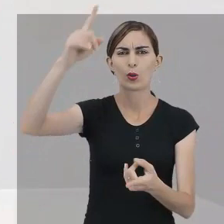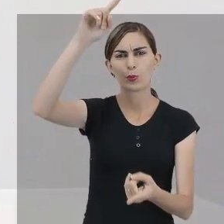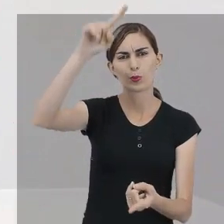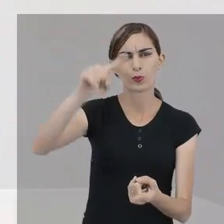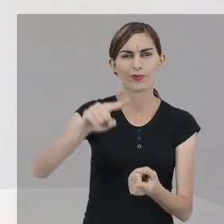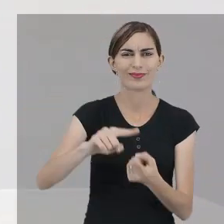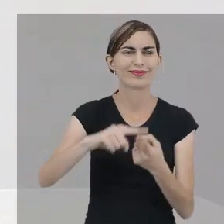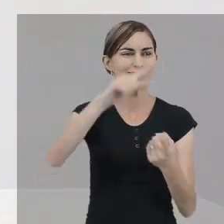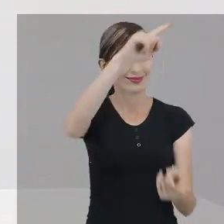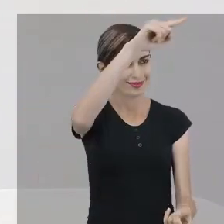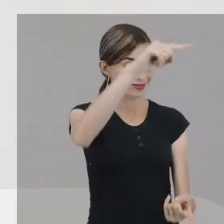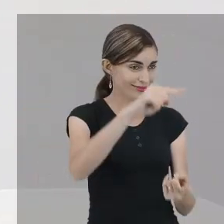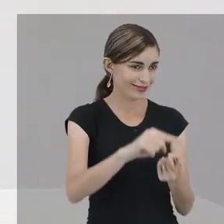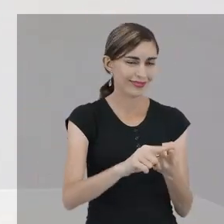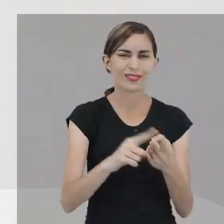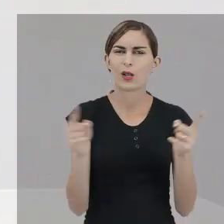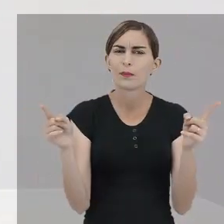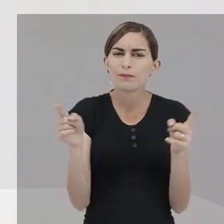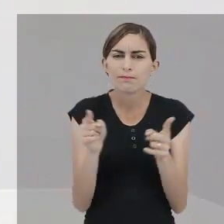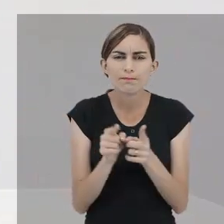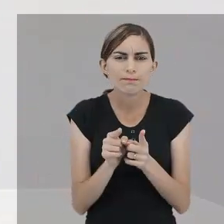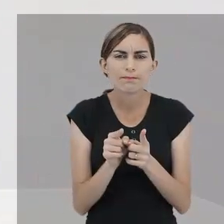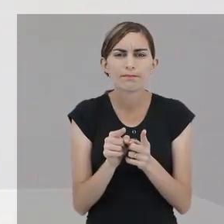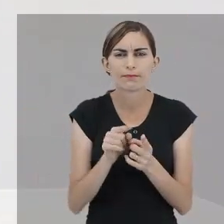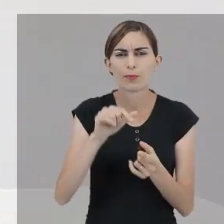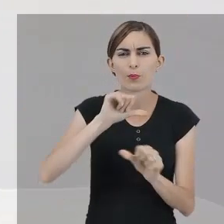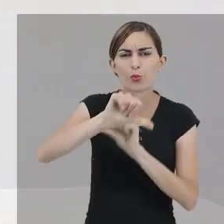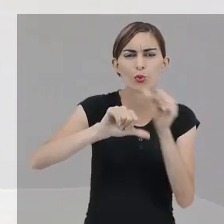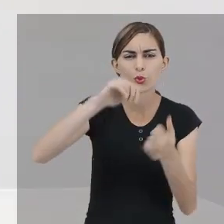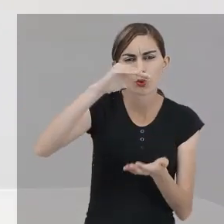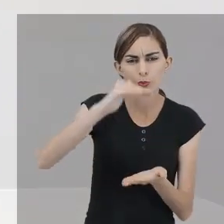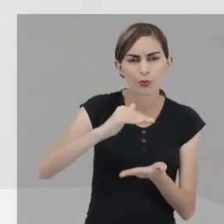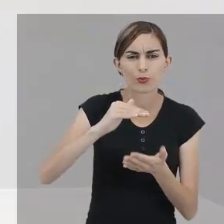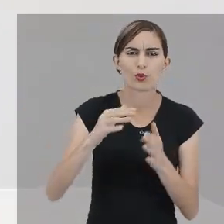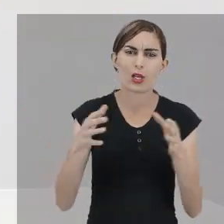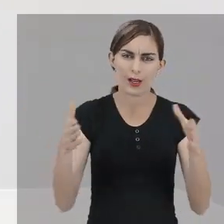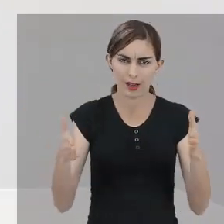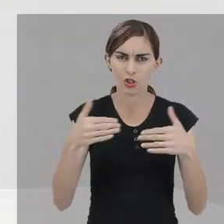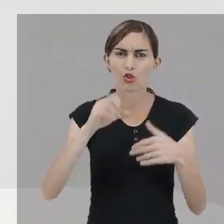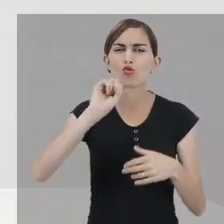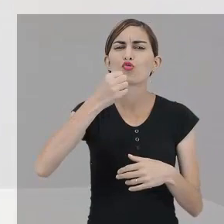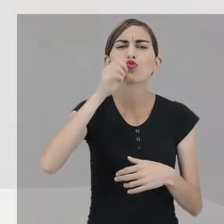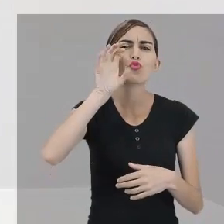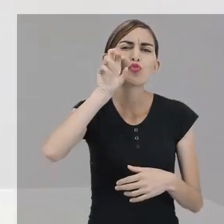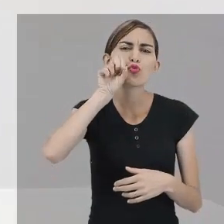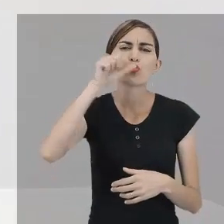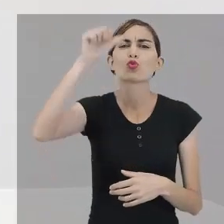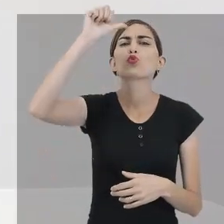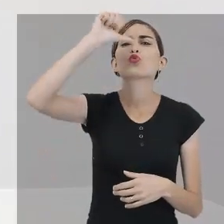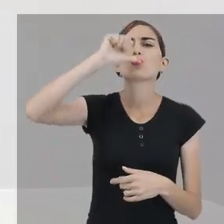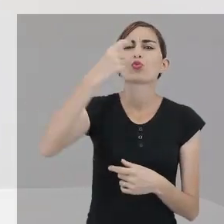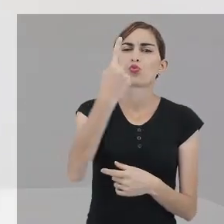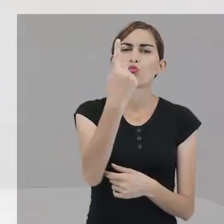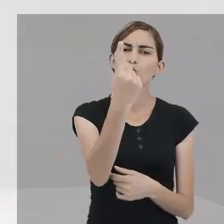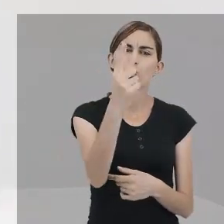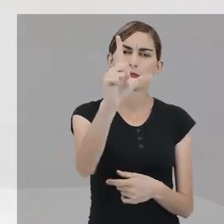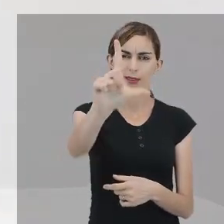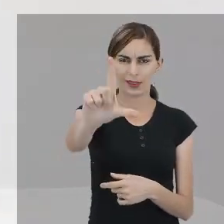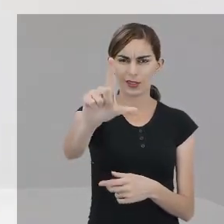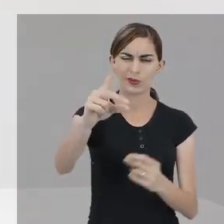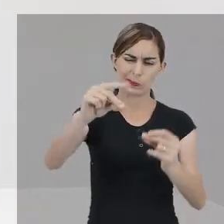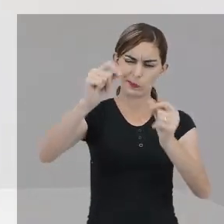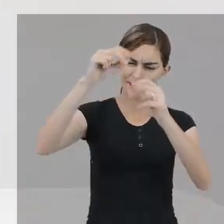são vendidos em quantidades pequenas, em pequenas embalagens. Vejam, por exemplo, caixas de suco de 1 litro. Há